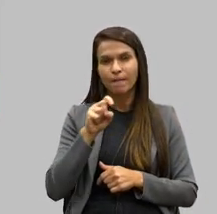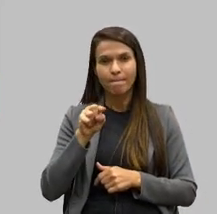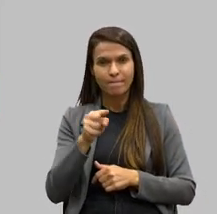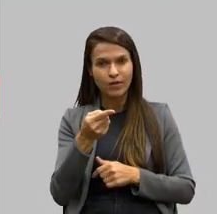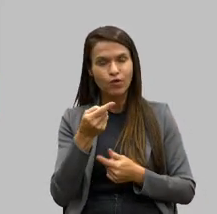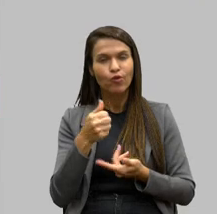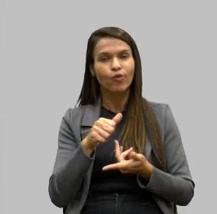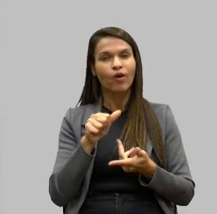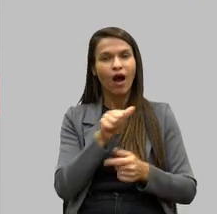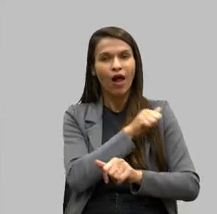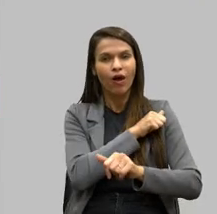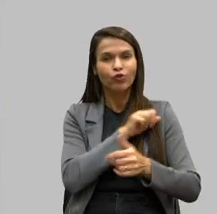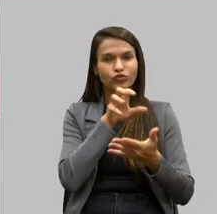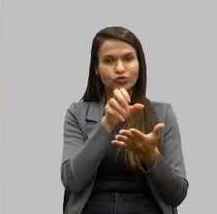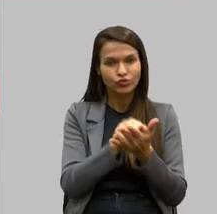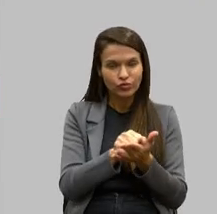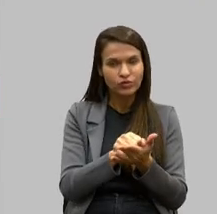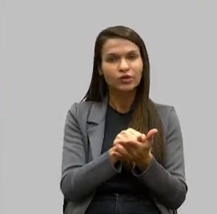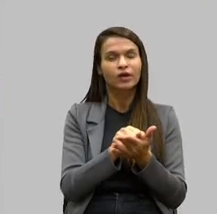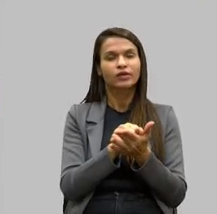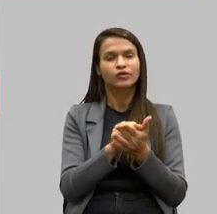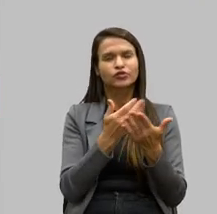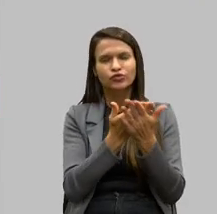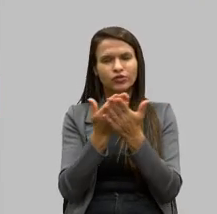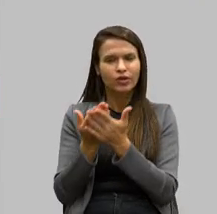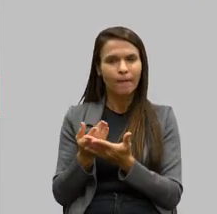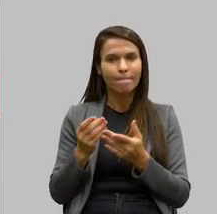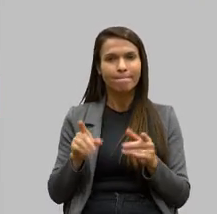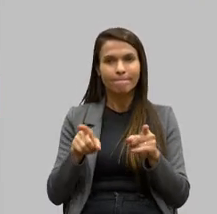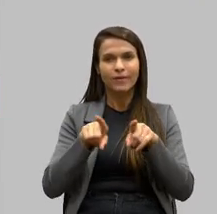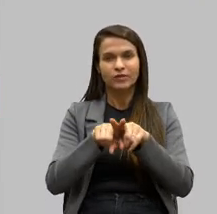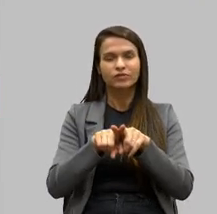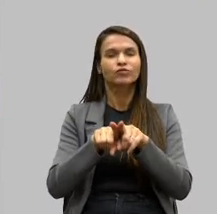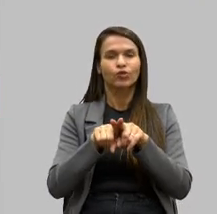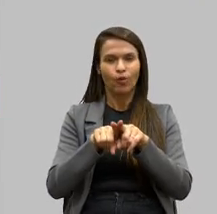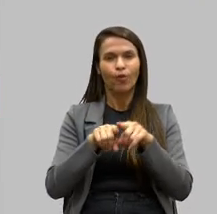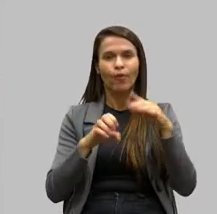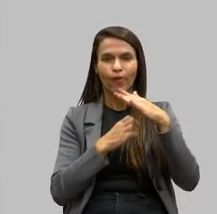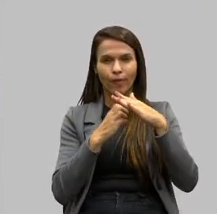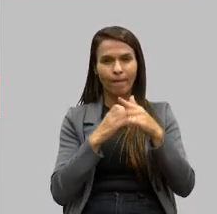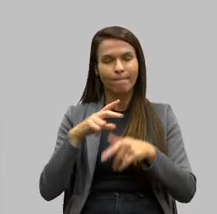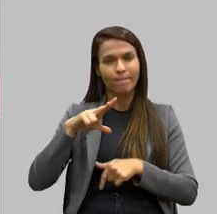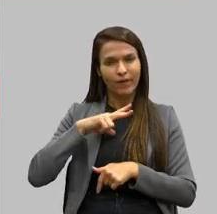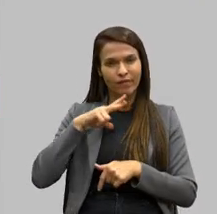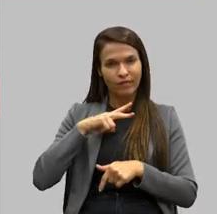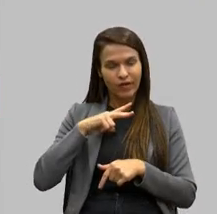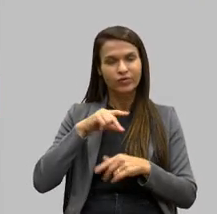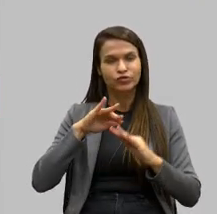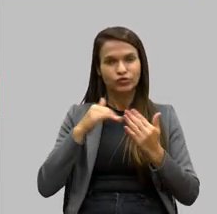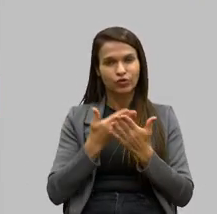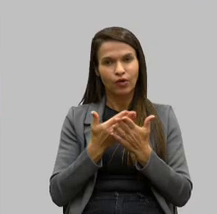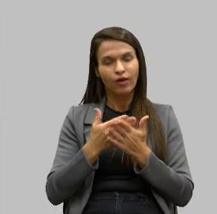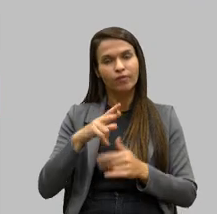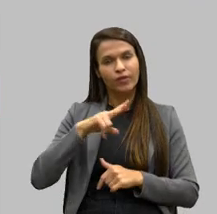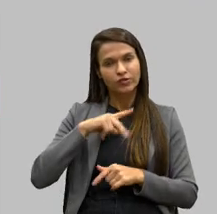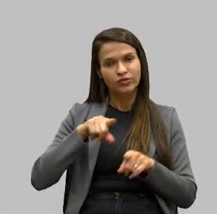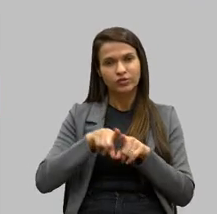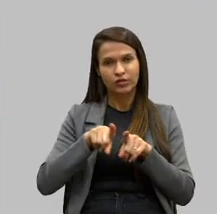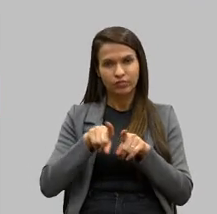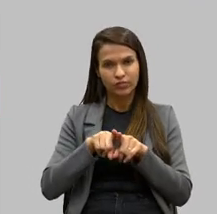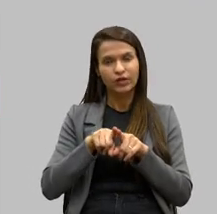matriculados no Trilhas de Futuro estudando em parceria com a iniciativa privada, o ensino público e privado de forma concomitante ou